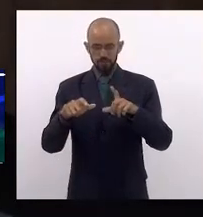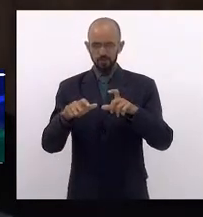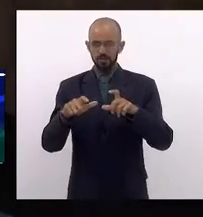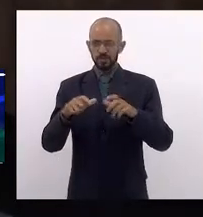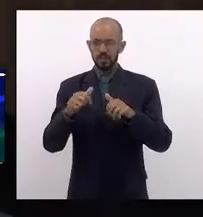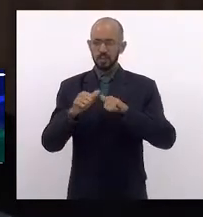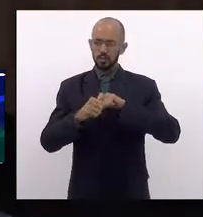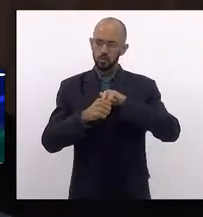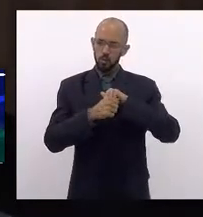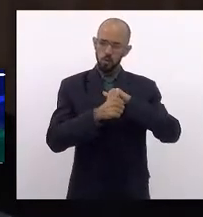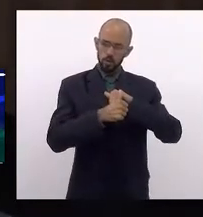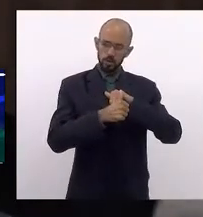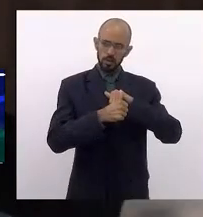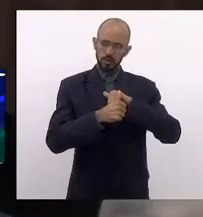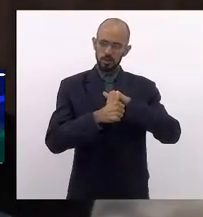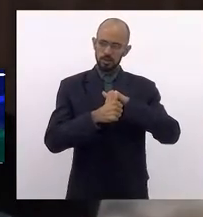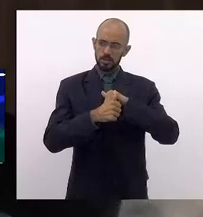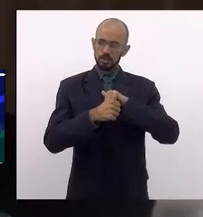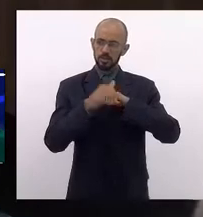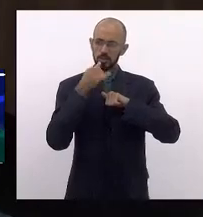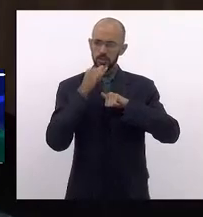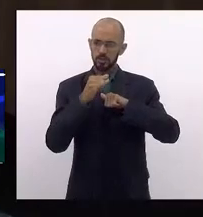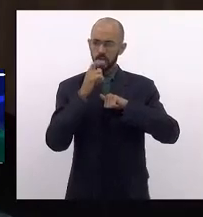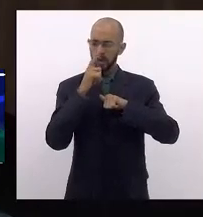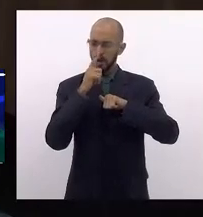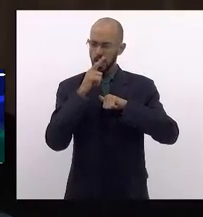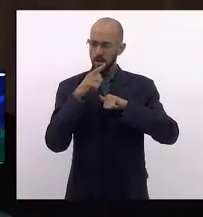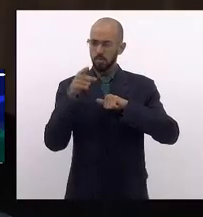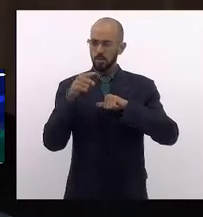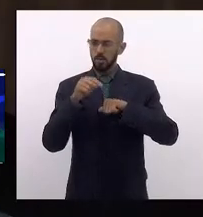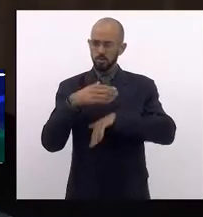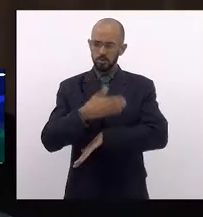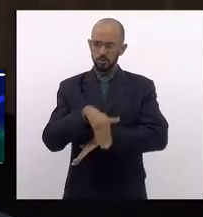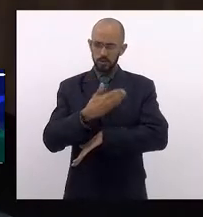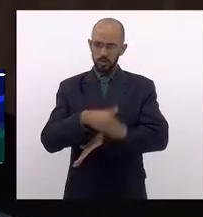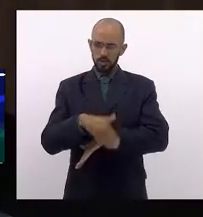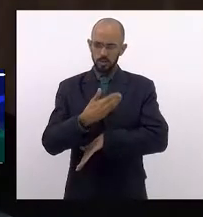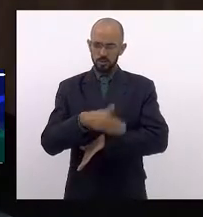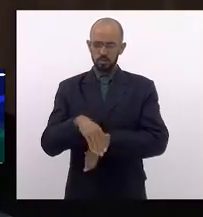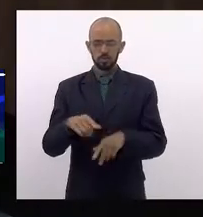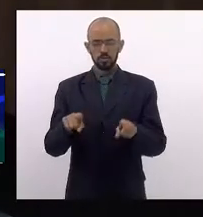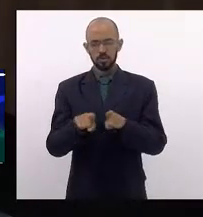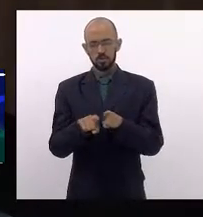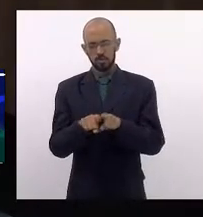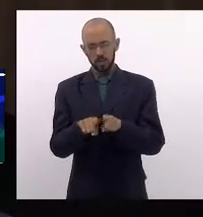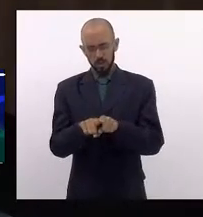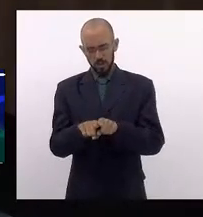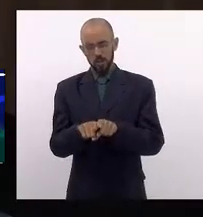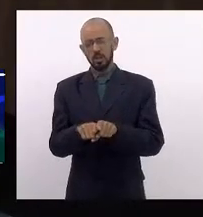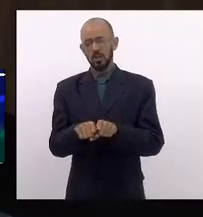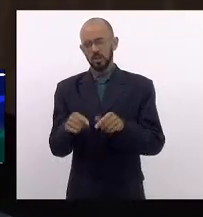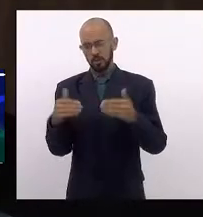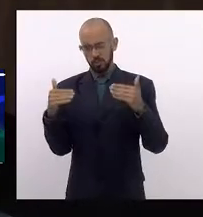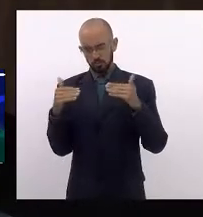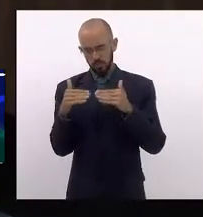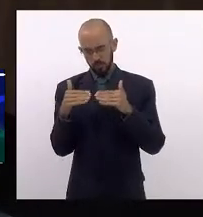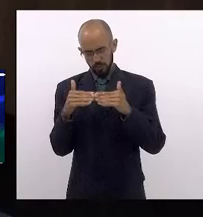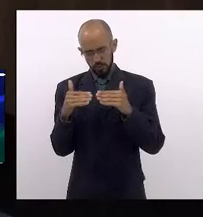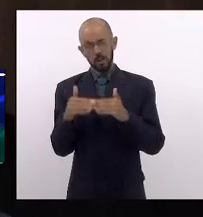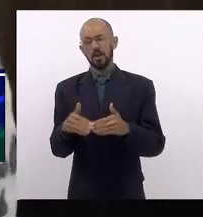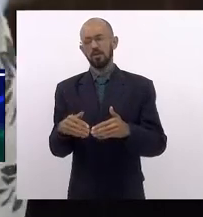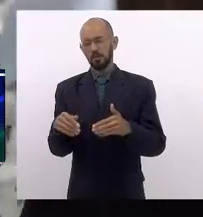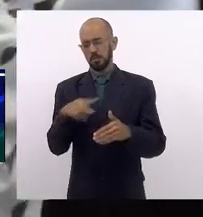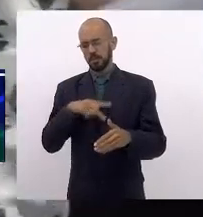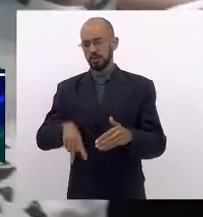e nos endereços eletrônicos das concessionárias que atuam no estado do Rio de Janeiro portanto nosso parecer favorável